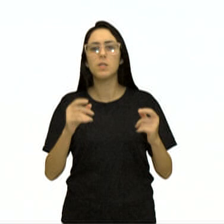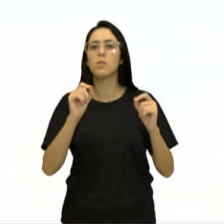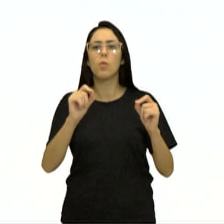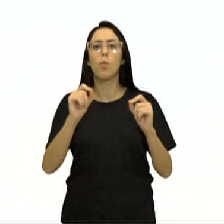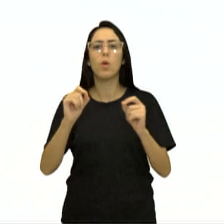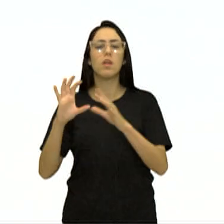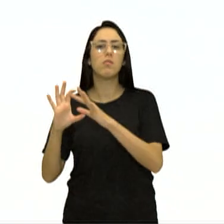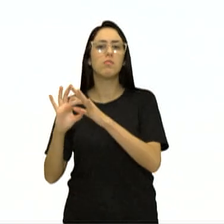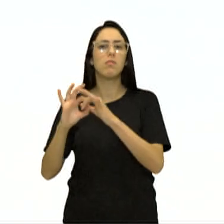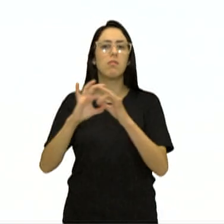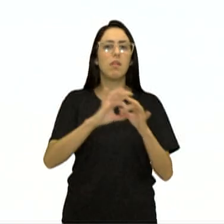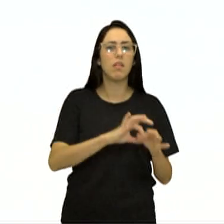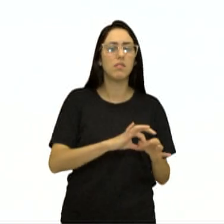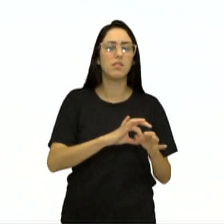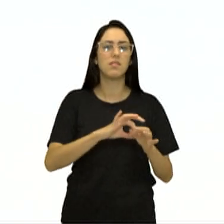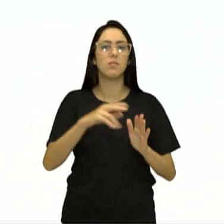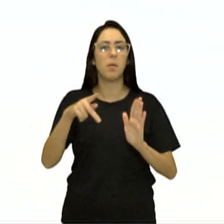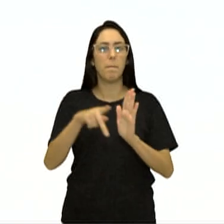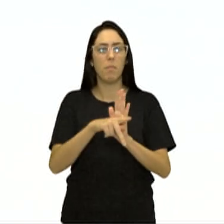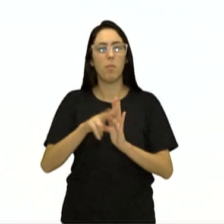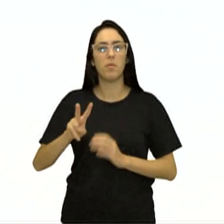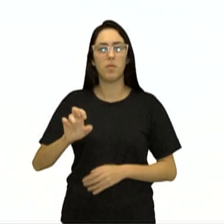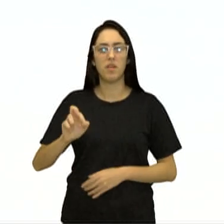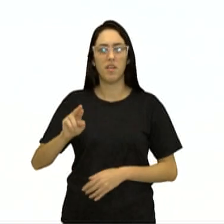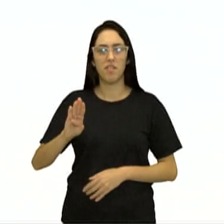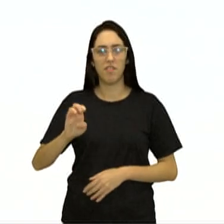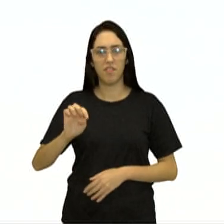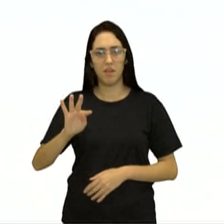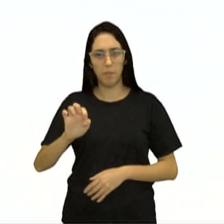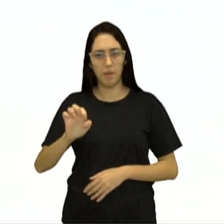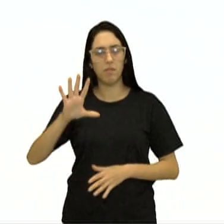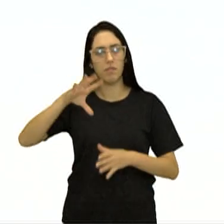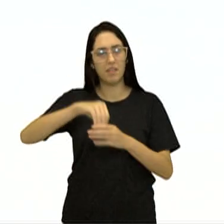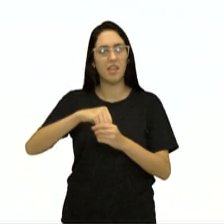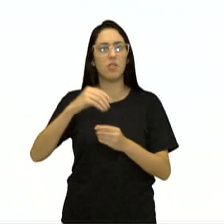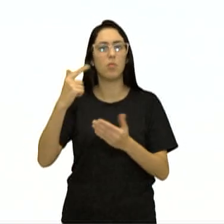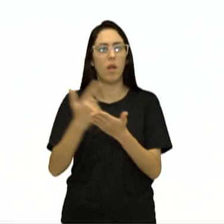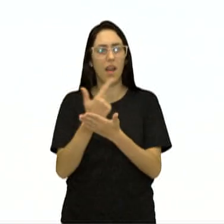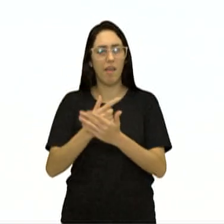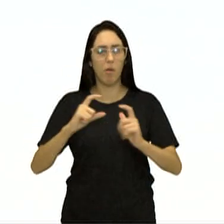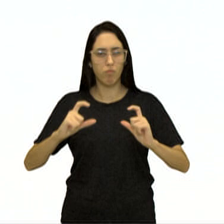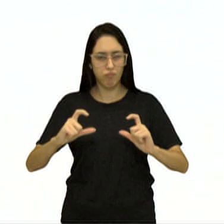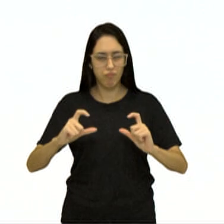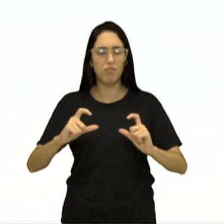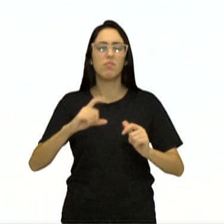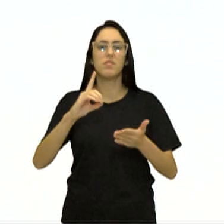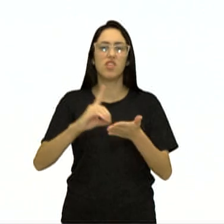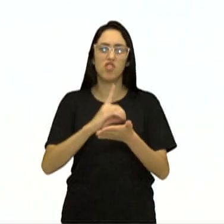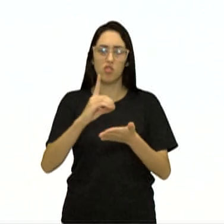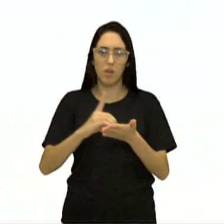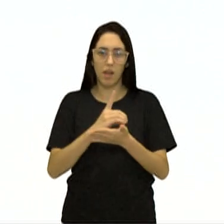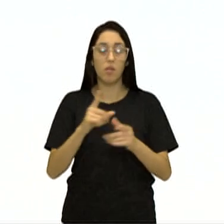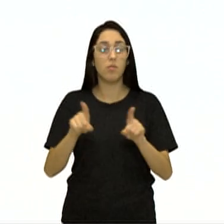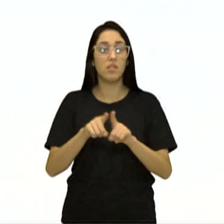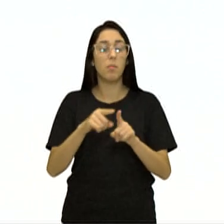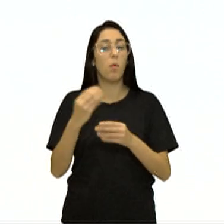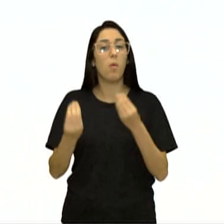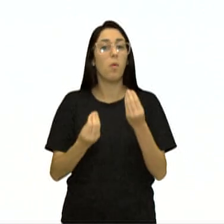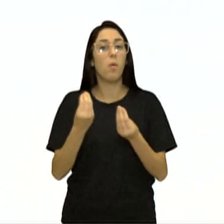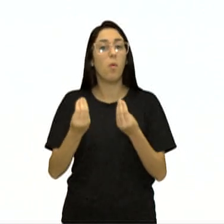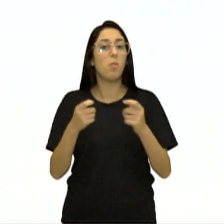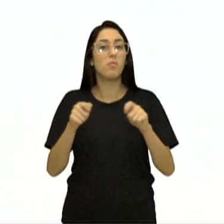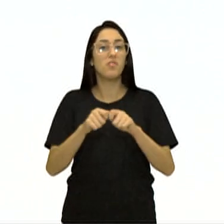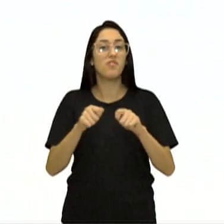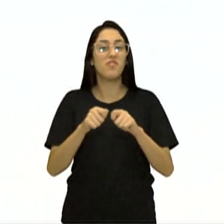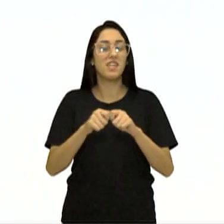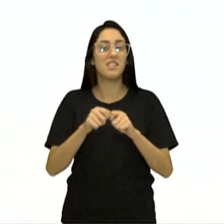os contextos de produção do gênero verbete em enciclopédia e dicionário. E produzir verbetes criativos em